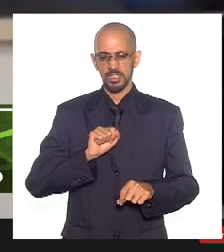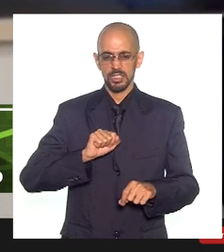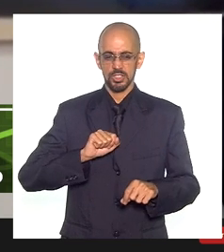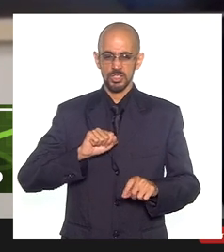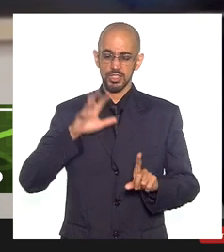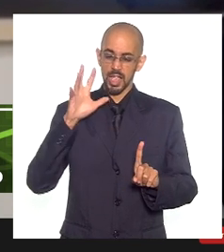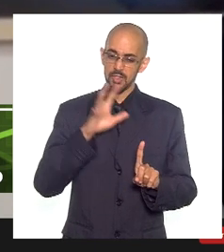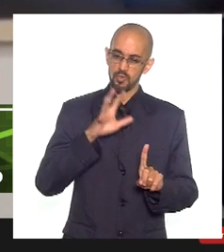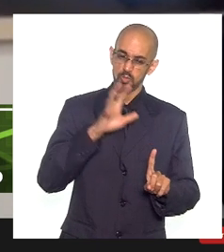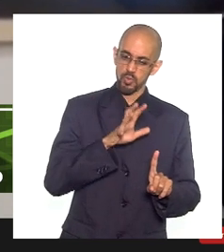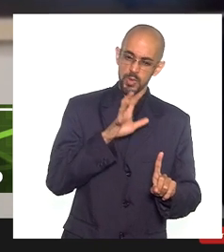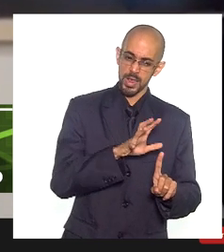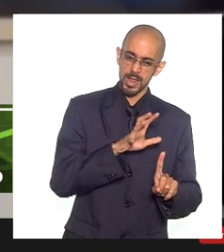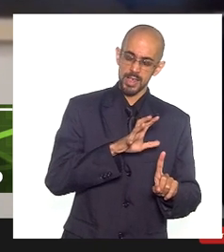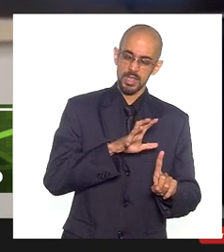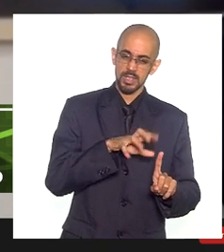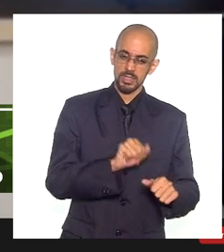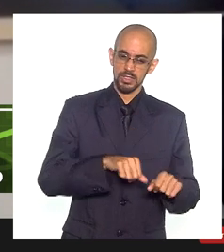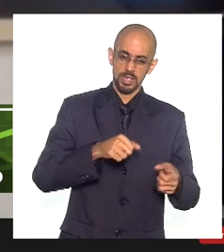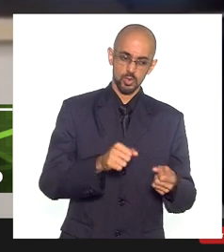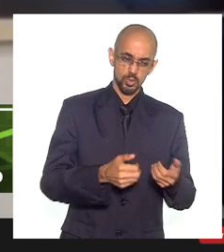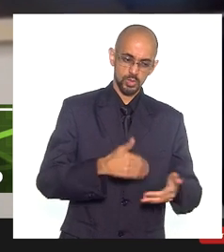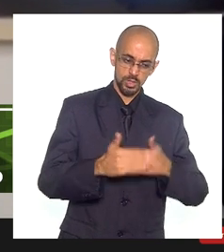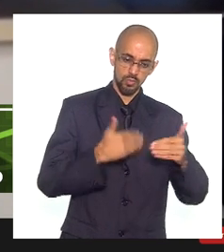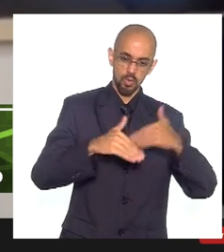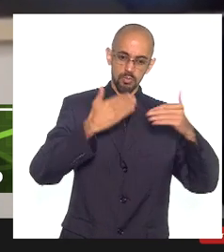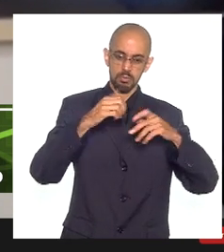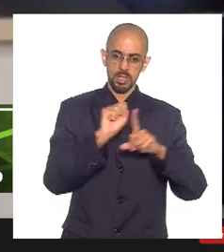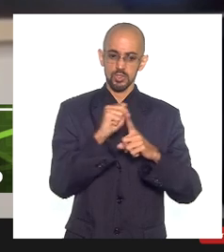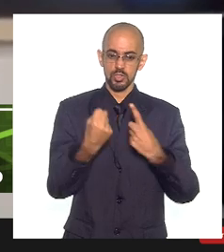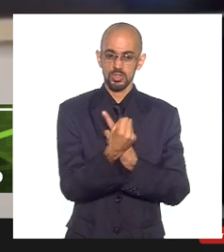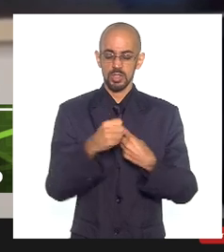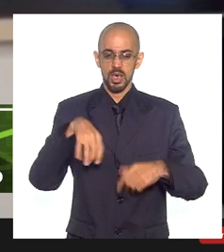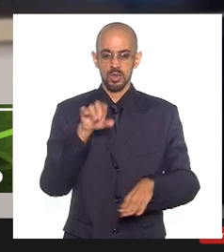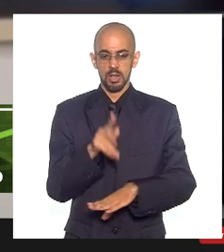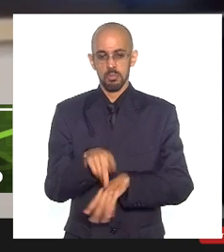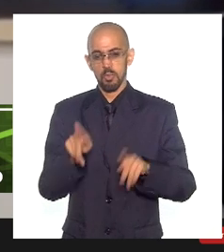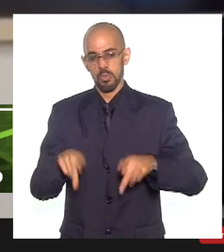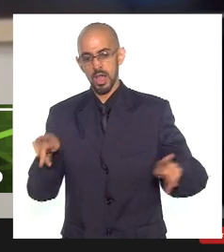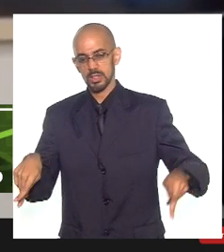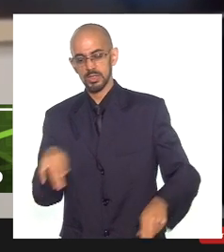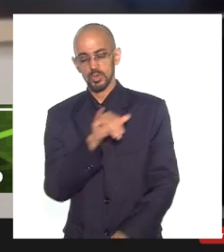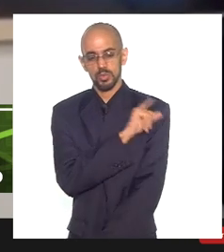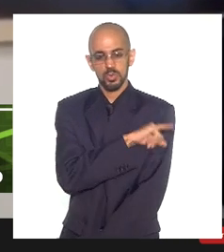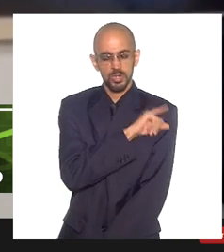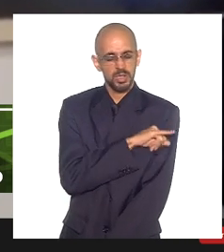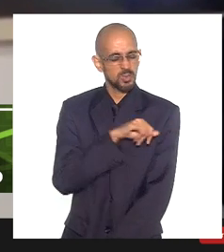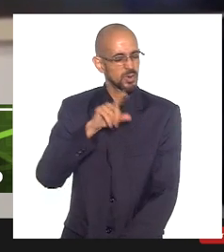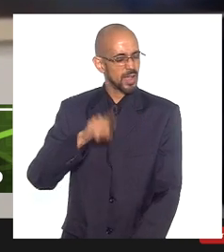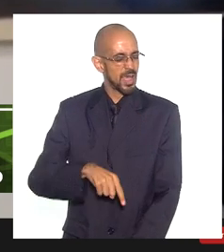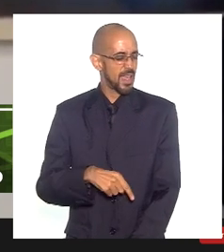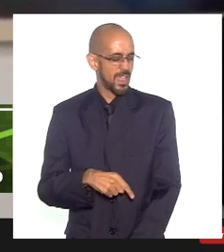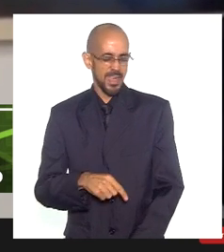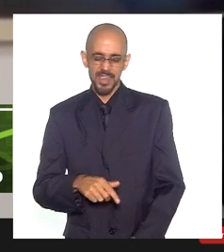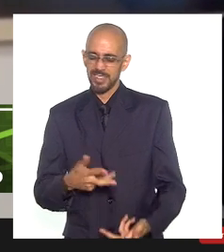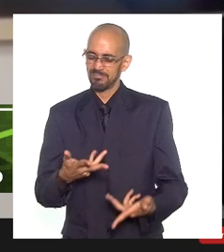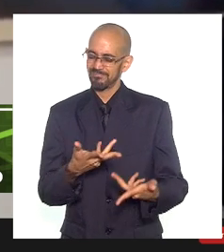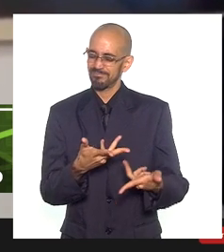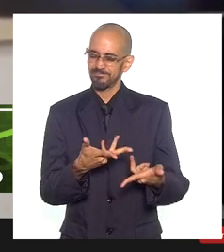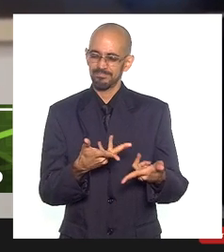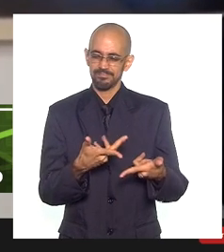influência sobre o desenvolvimento da sociedade fluminense é gigantesca e já foi anotada aqui